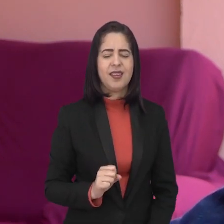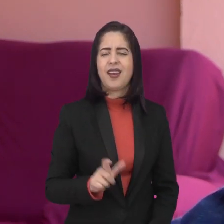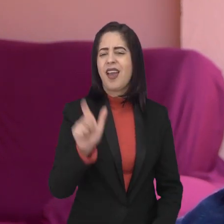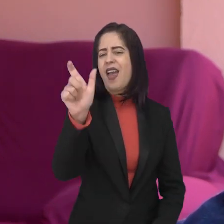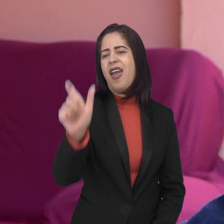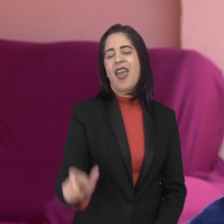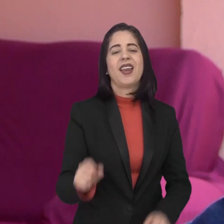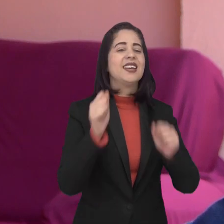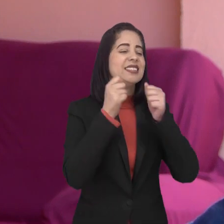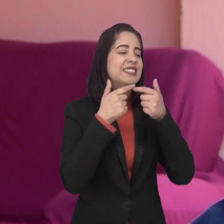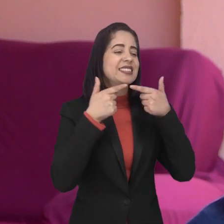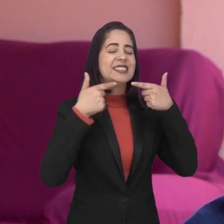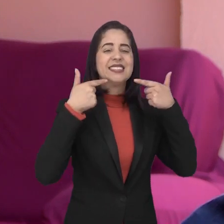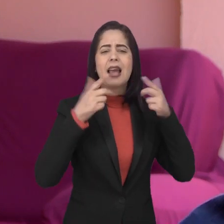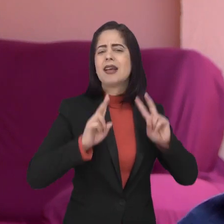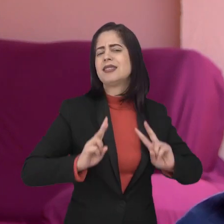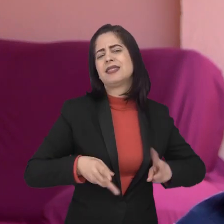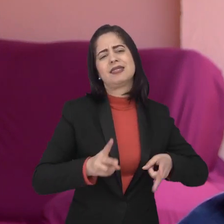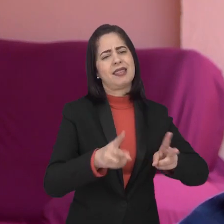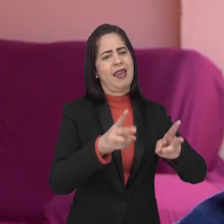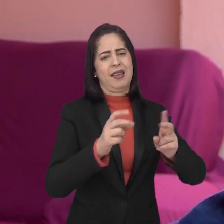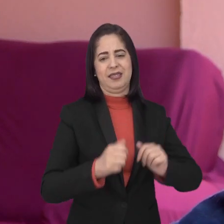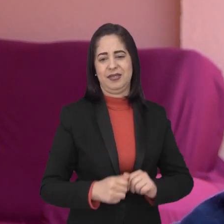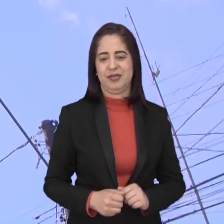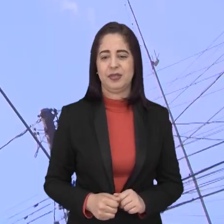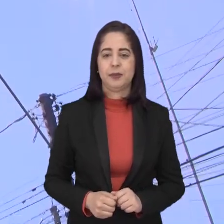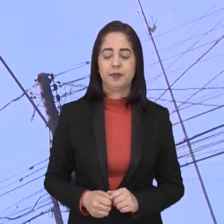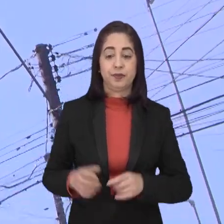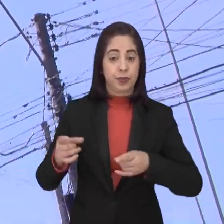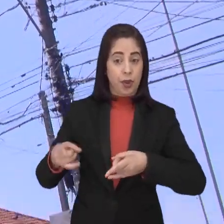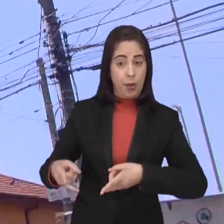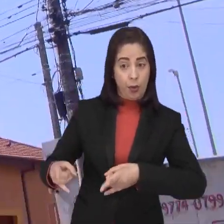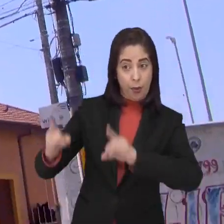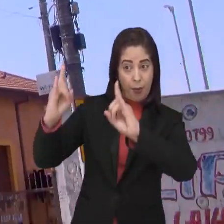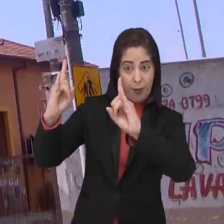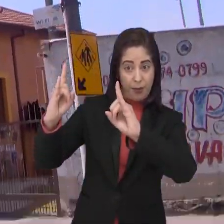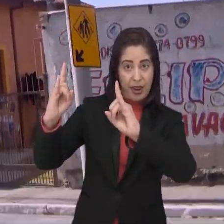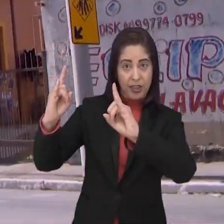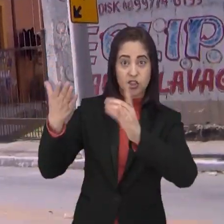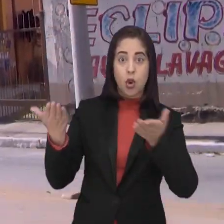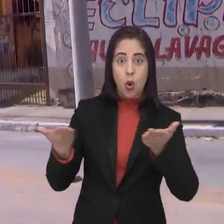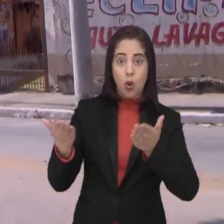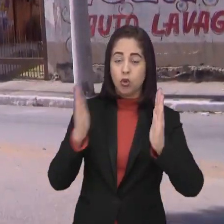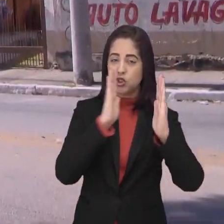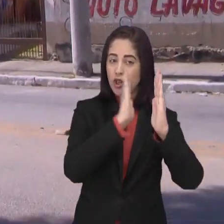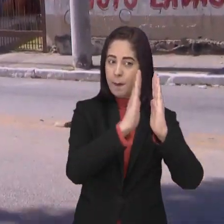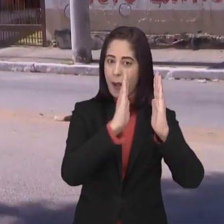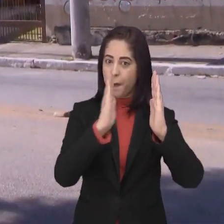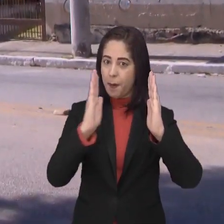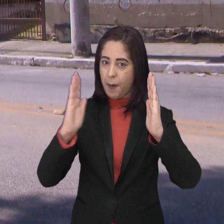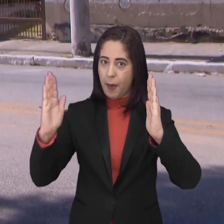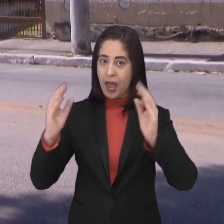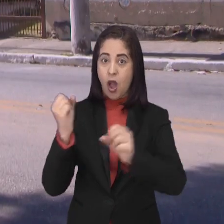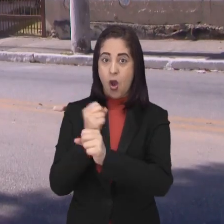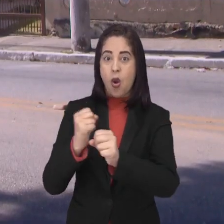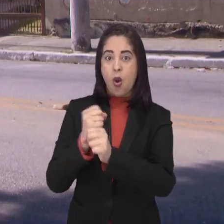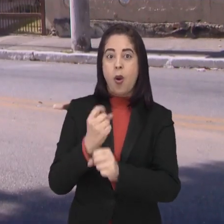E era uma pessoa muito simpática, muito simpática. O prédio que hoje abriga a biblioteca foi construído